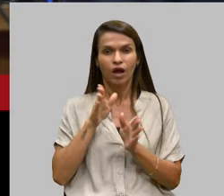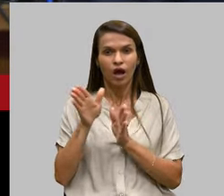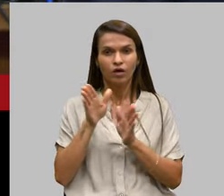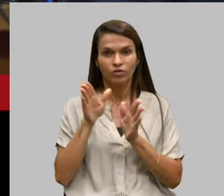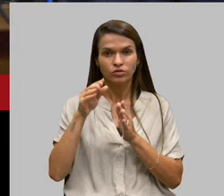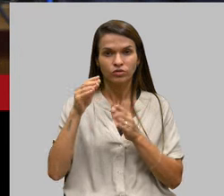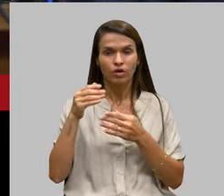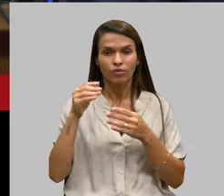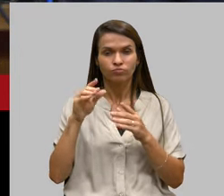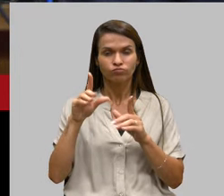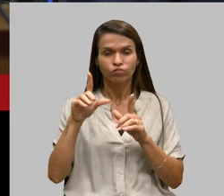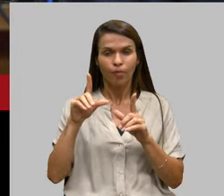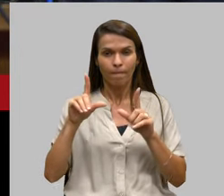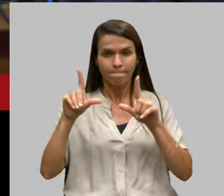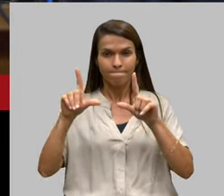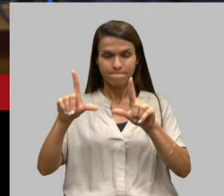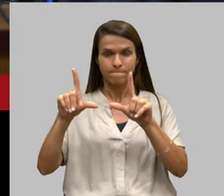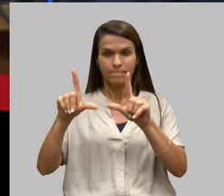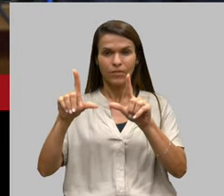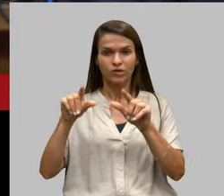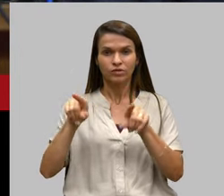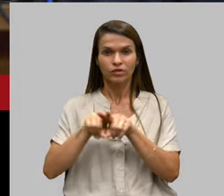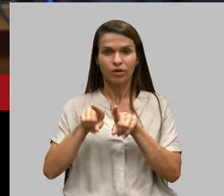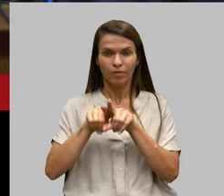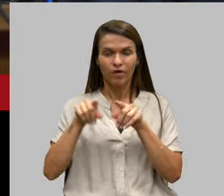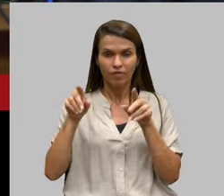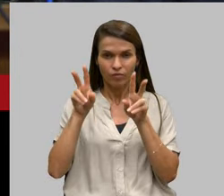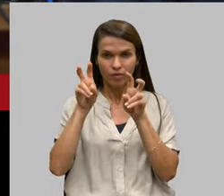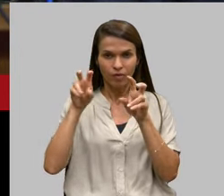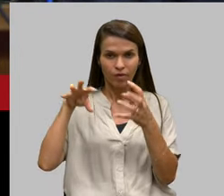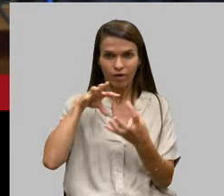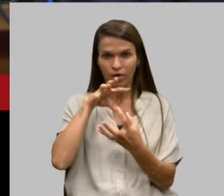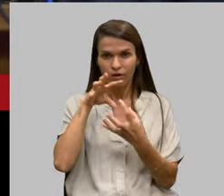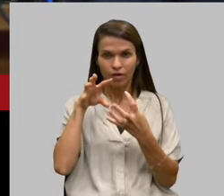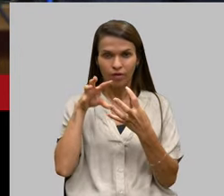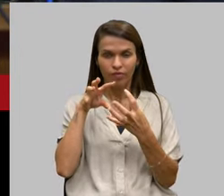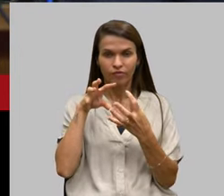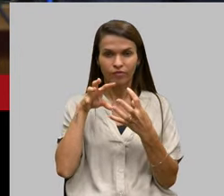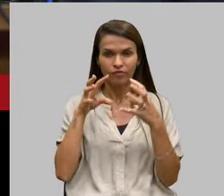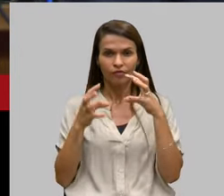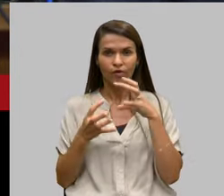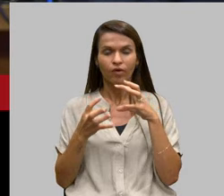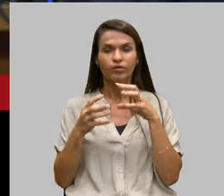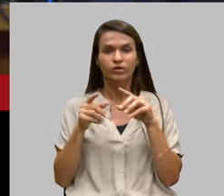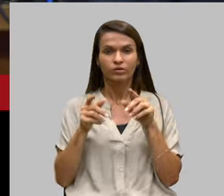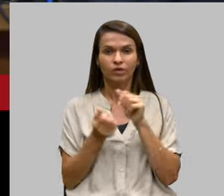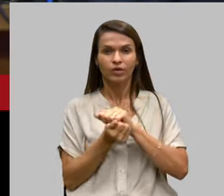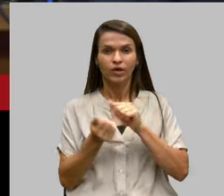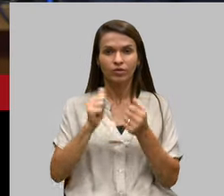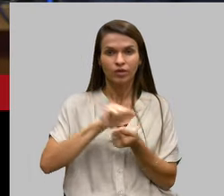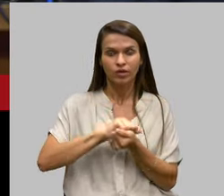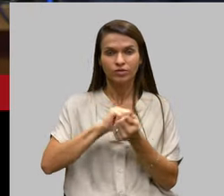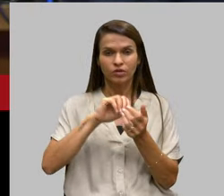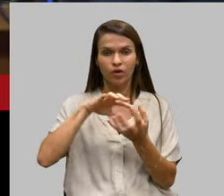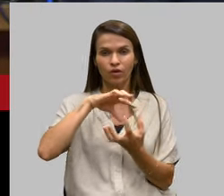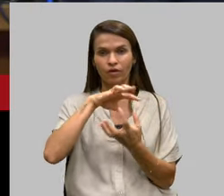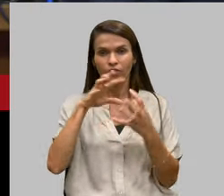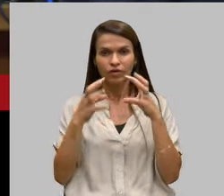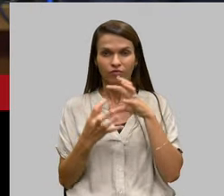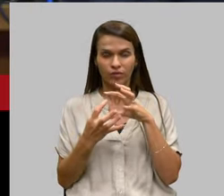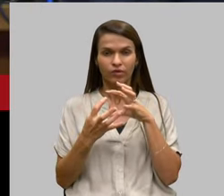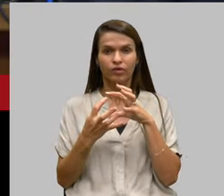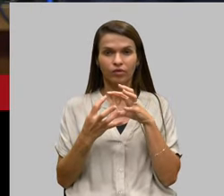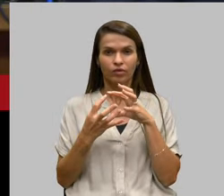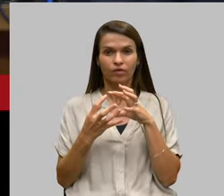aprovação da reforma a gente também tem ali na área de legislação de adequação à reforma clicando ali adequação